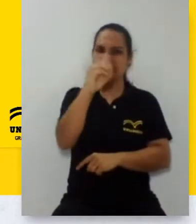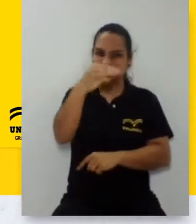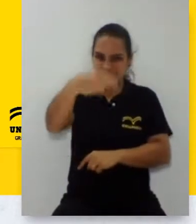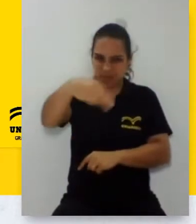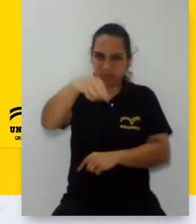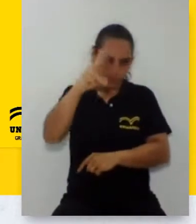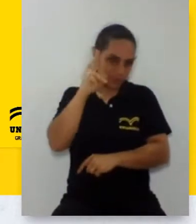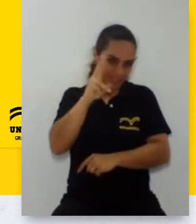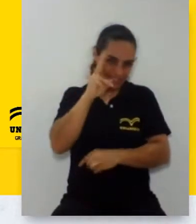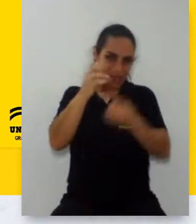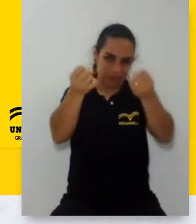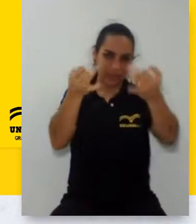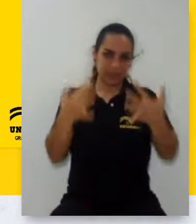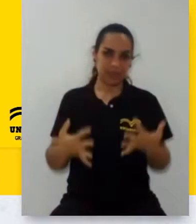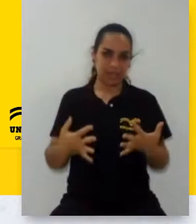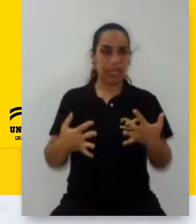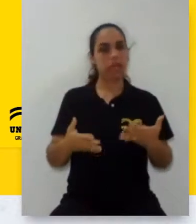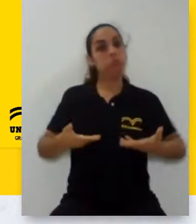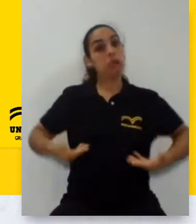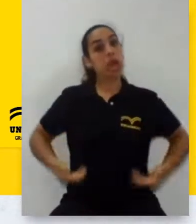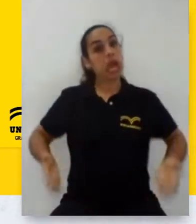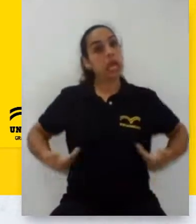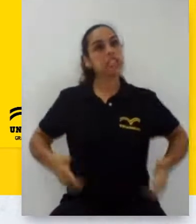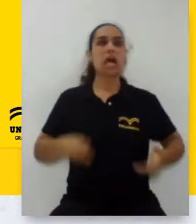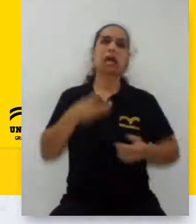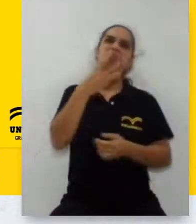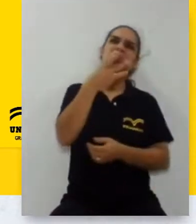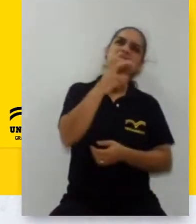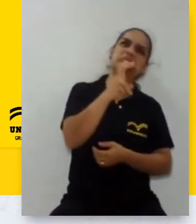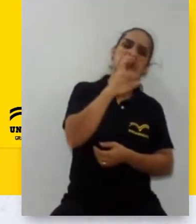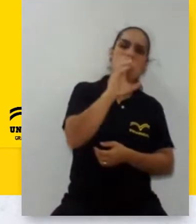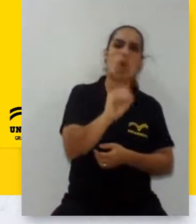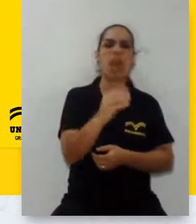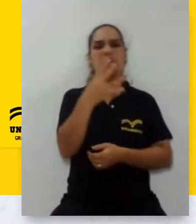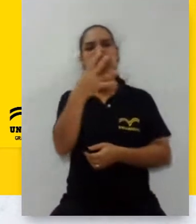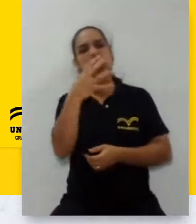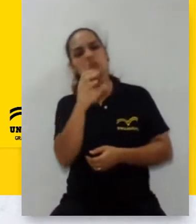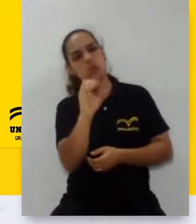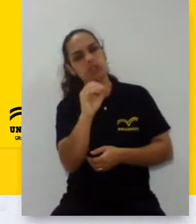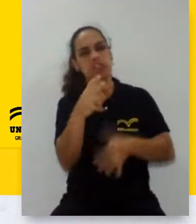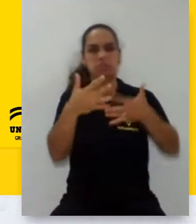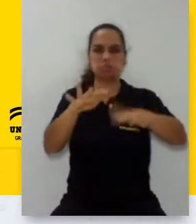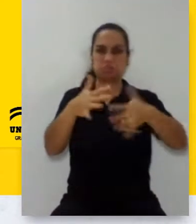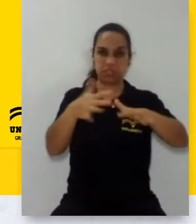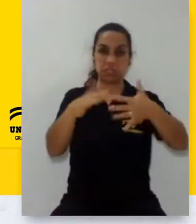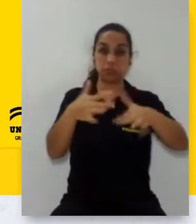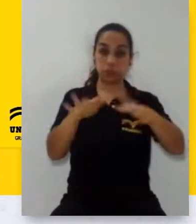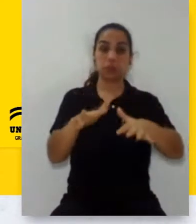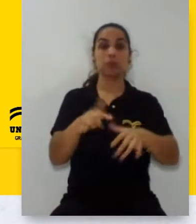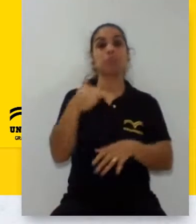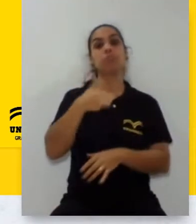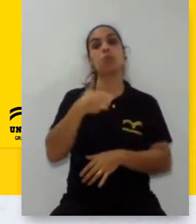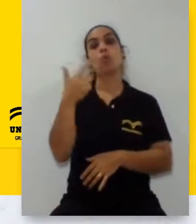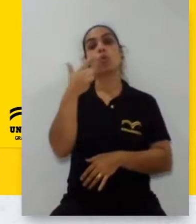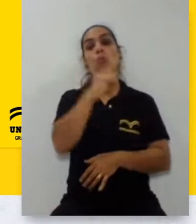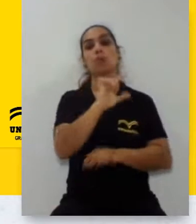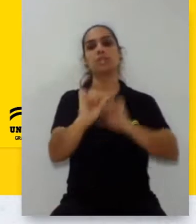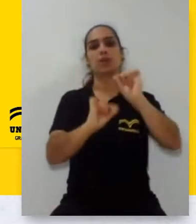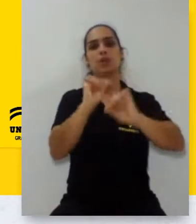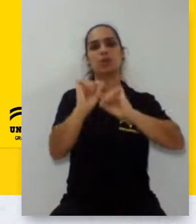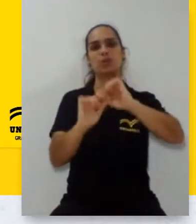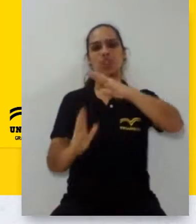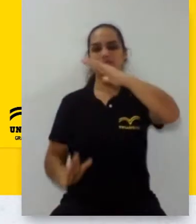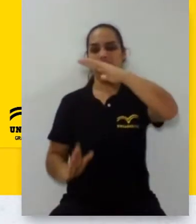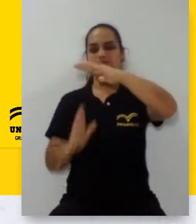de 350, 400 quilocalorias, eu chego a atingir praticamente o 100% de benefício aqui de reduzir